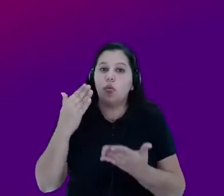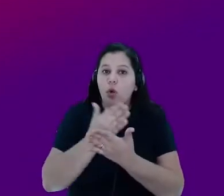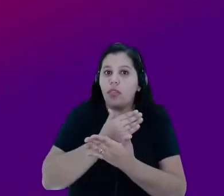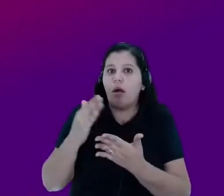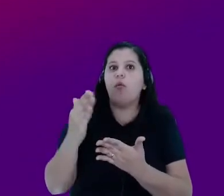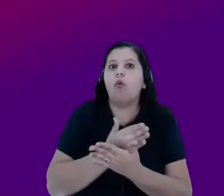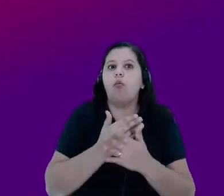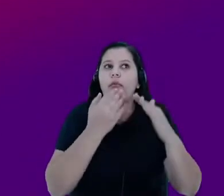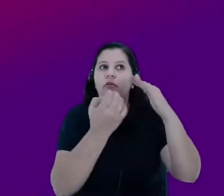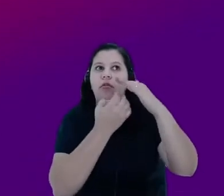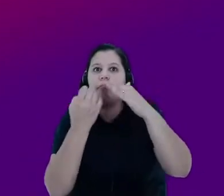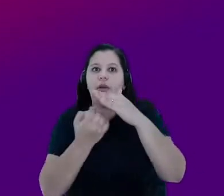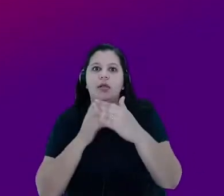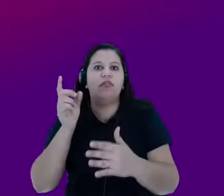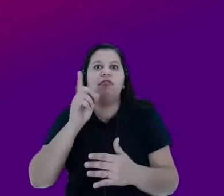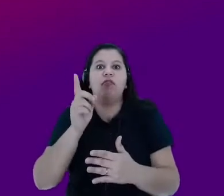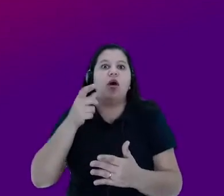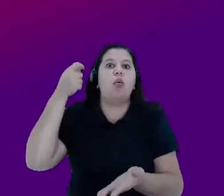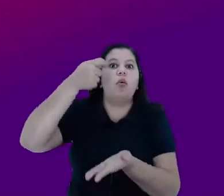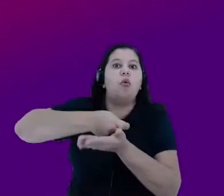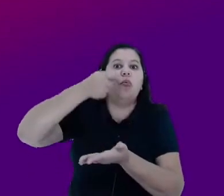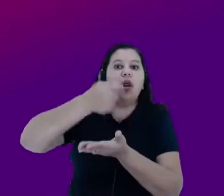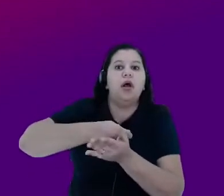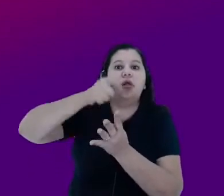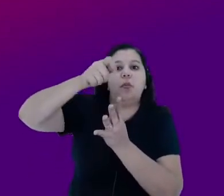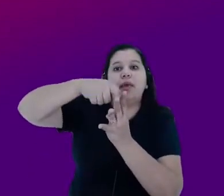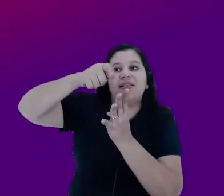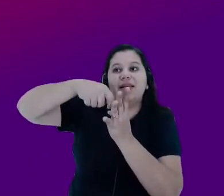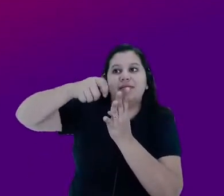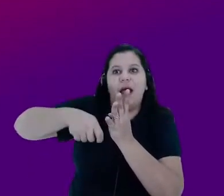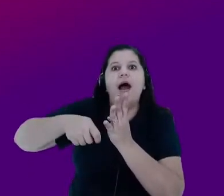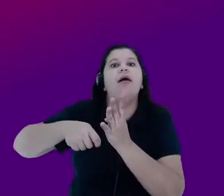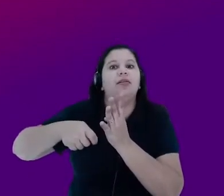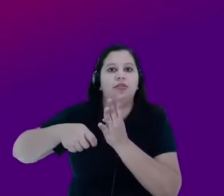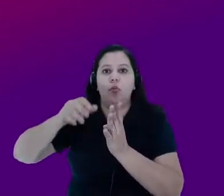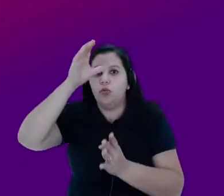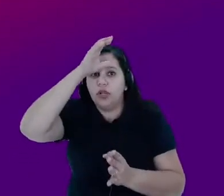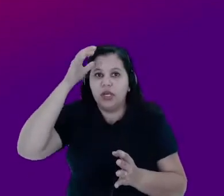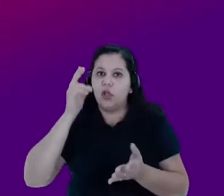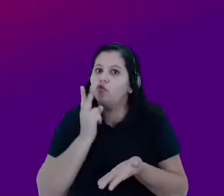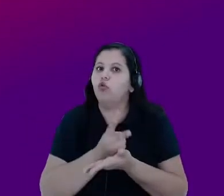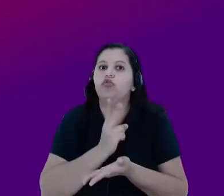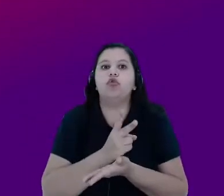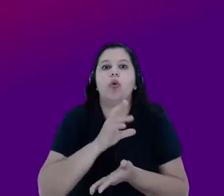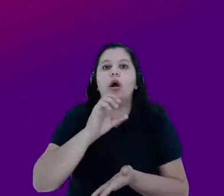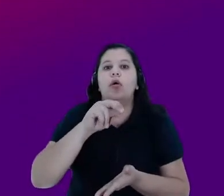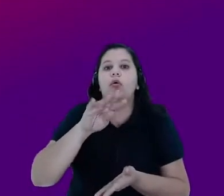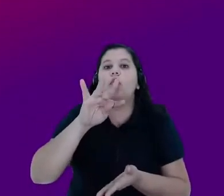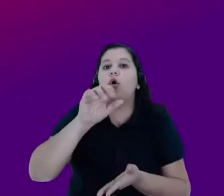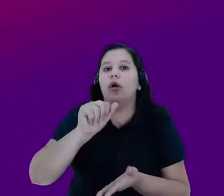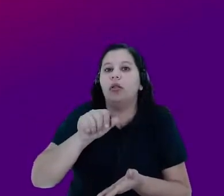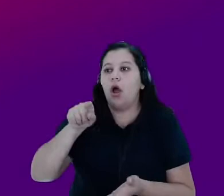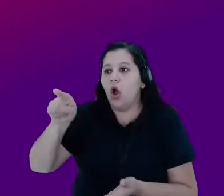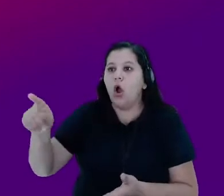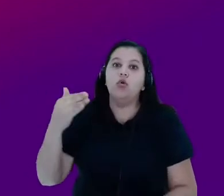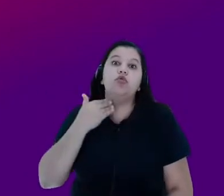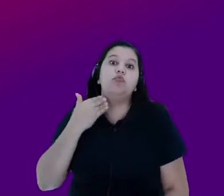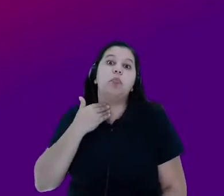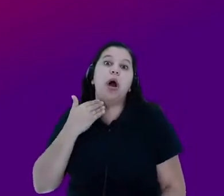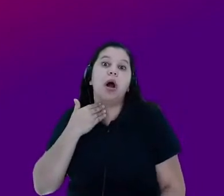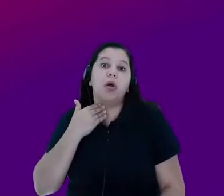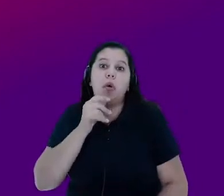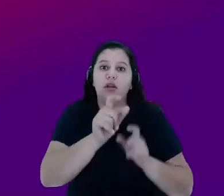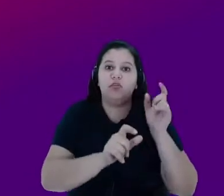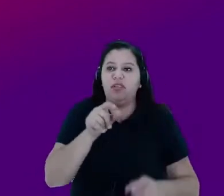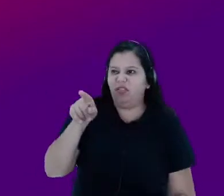cobrar mensalidade para a manutenção de conta corrente, não demorou muito para que os bancos fossem taxados de caros, inflexíveis e